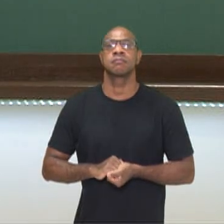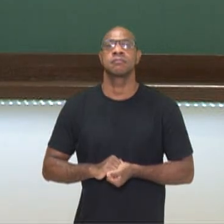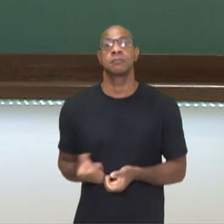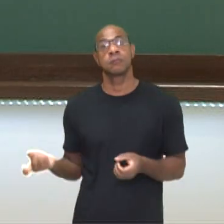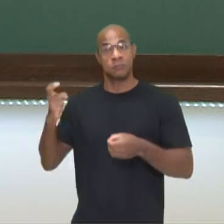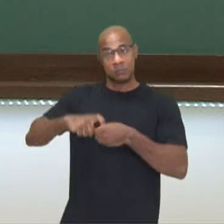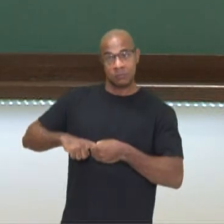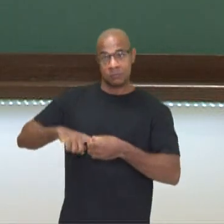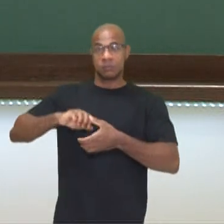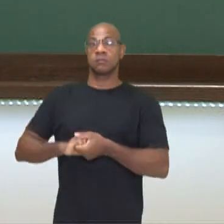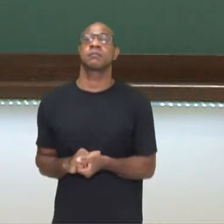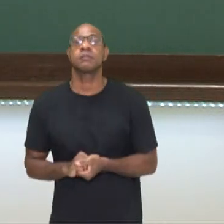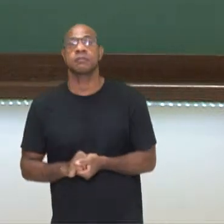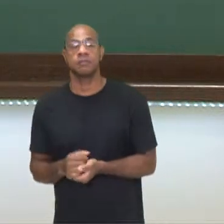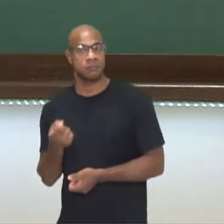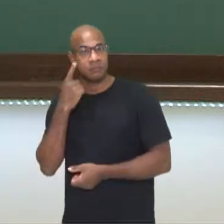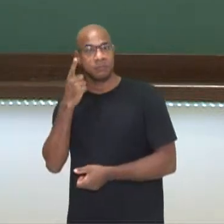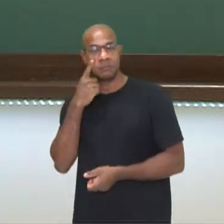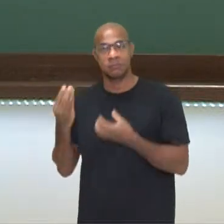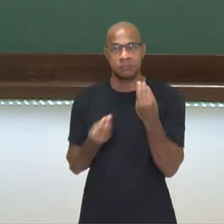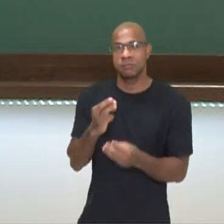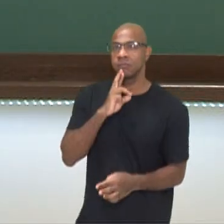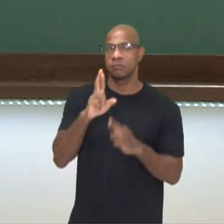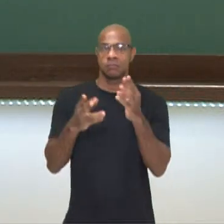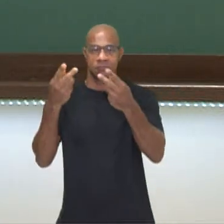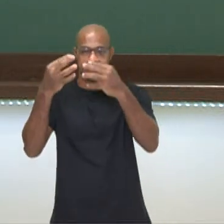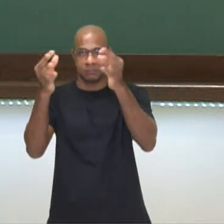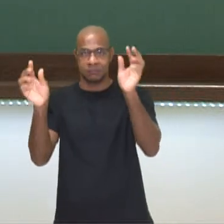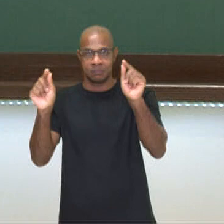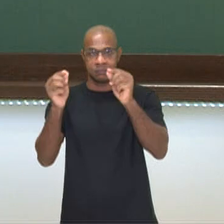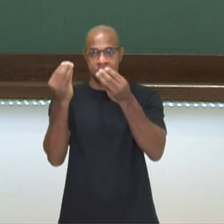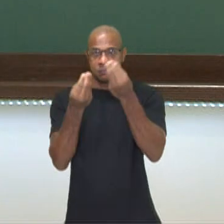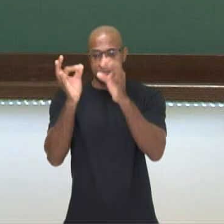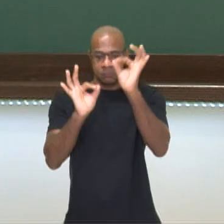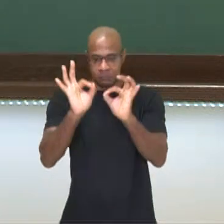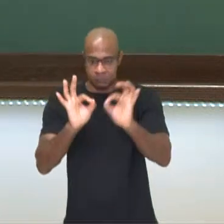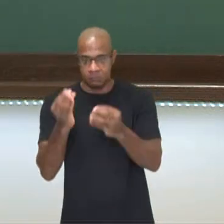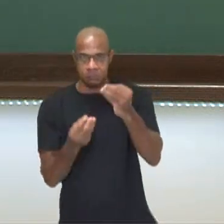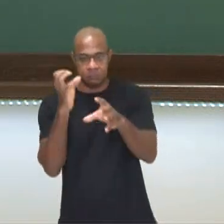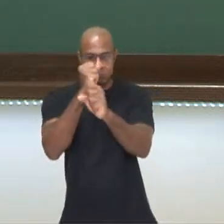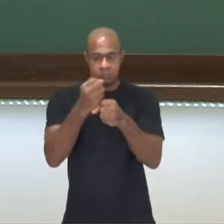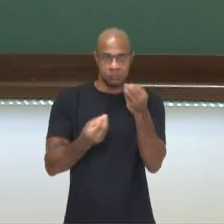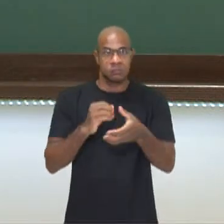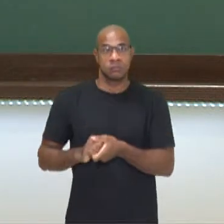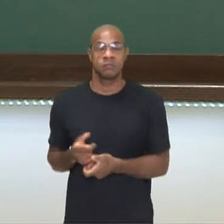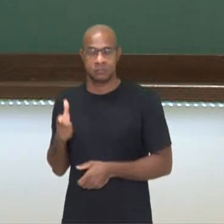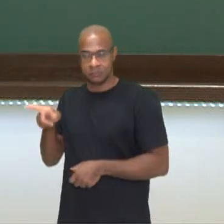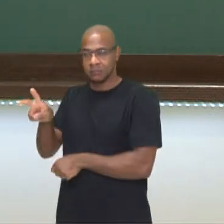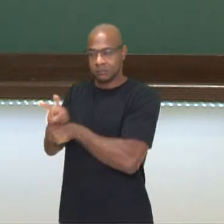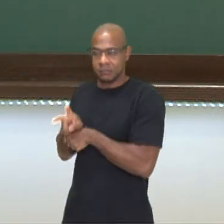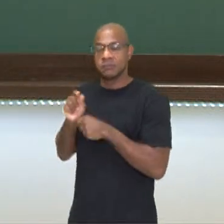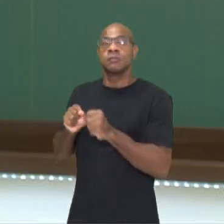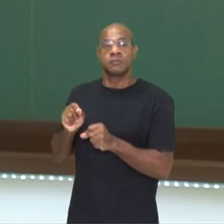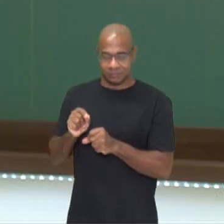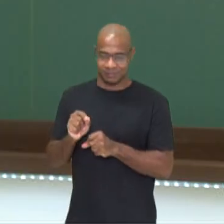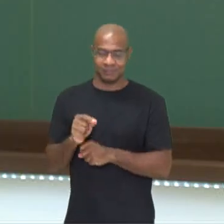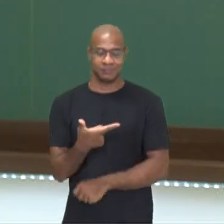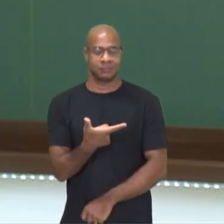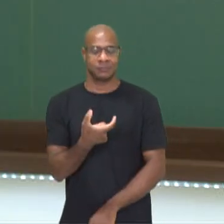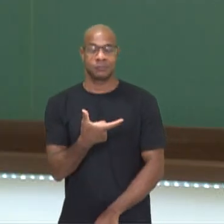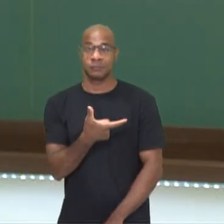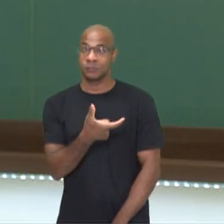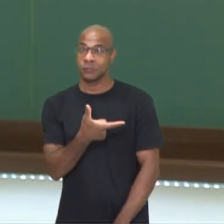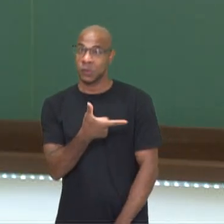Estamos de volta, vamos dar uma olhadinha como ficou então a resolução desse exercício. Então vamos lá, ela emprestou R$2.000 do tio,